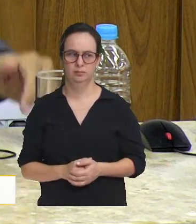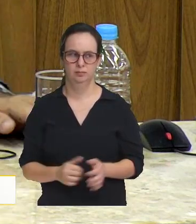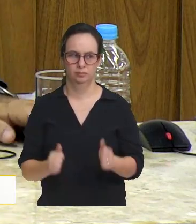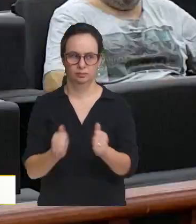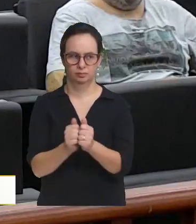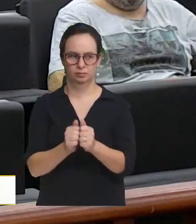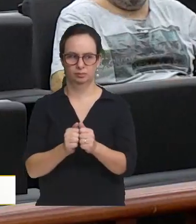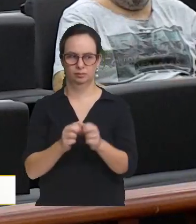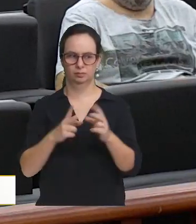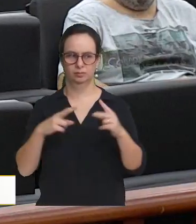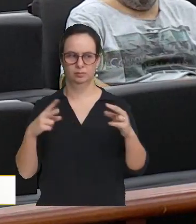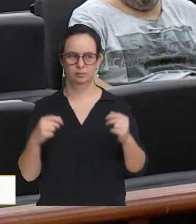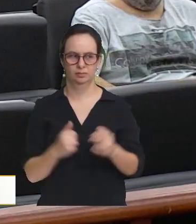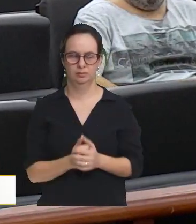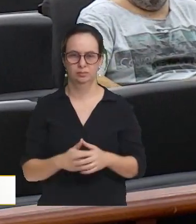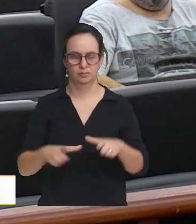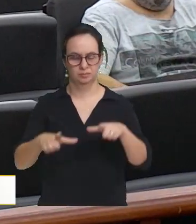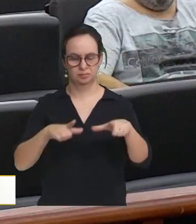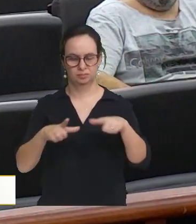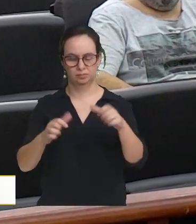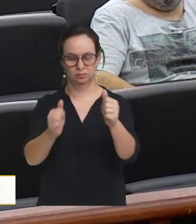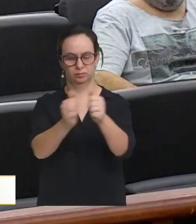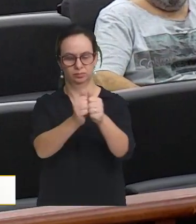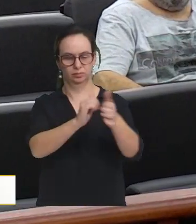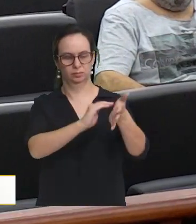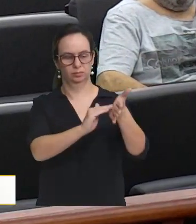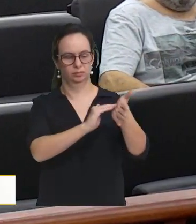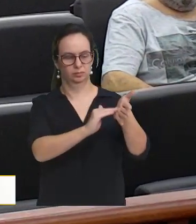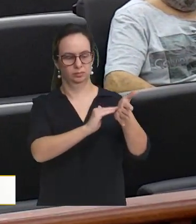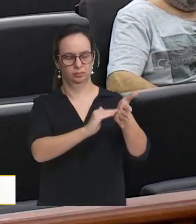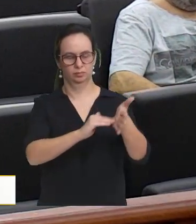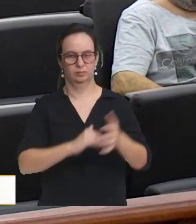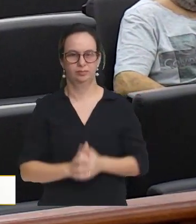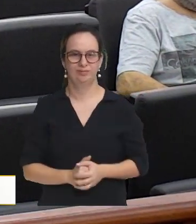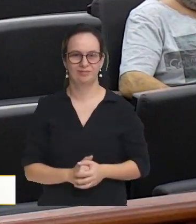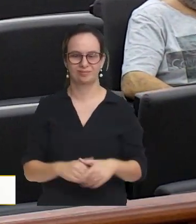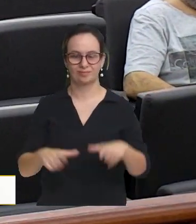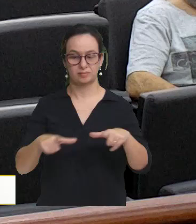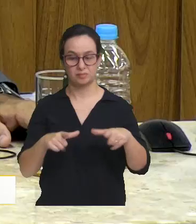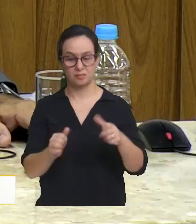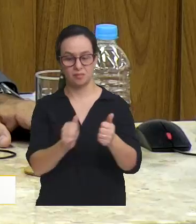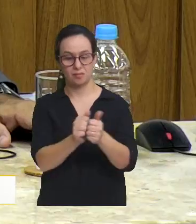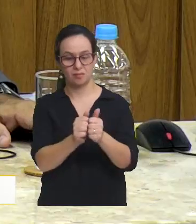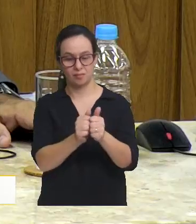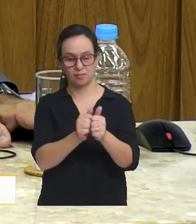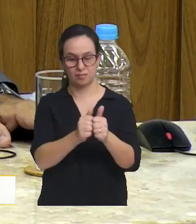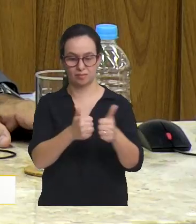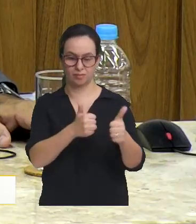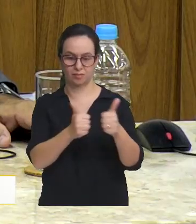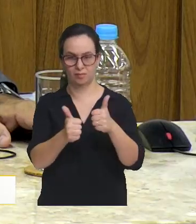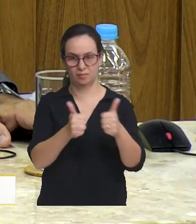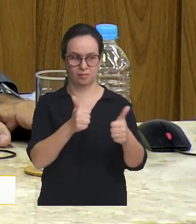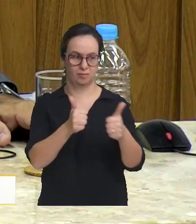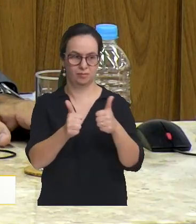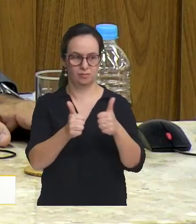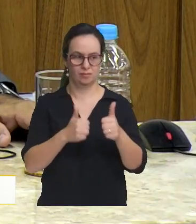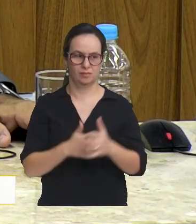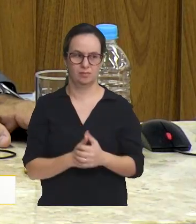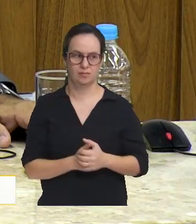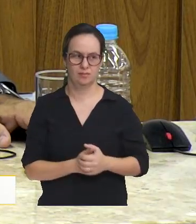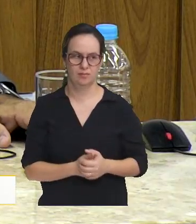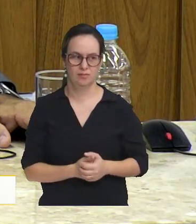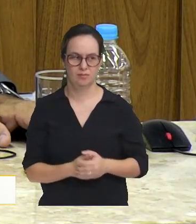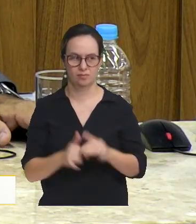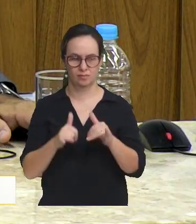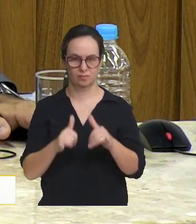ele trabalhou lá na secretaria junto com o Romeu. Tive a oportunidade de trabalhar do lado dele, quando fui disponibilizado pela Polícia Militar para ficar junto com o